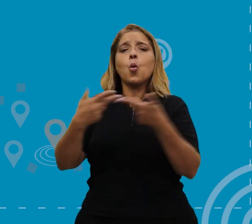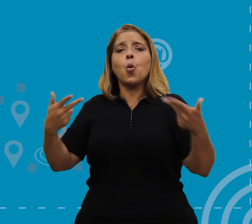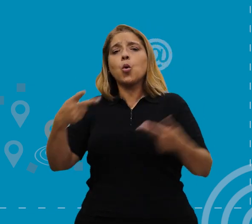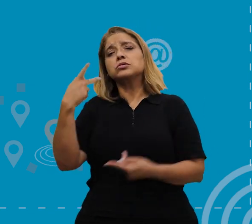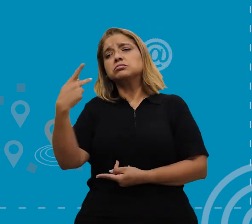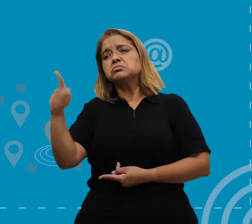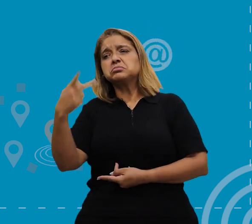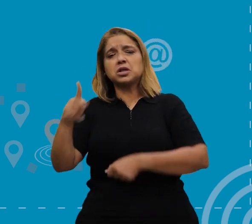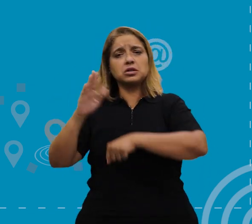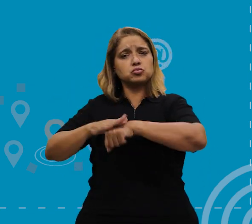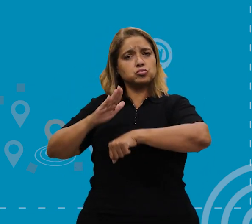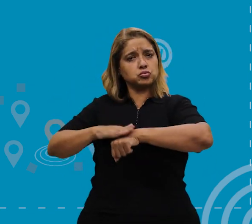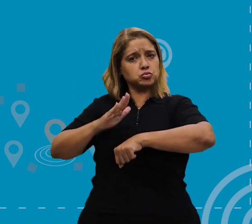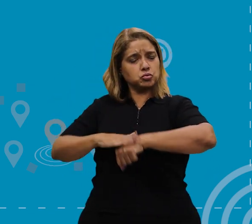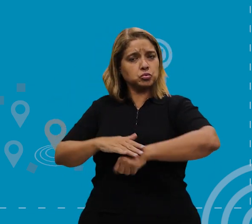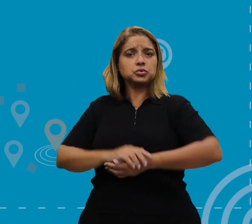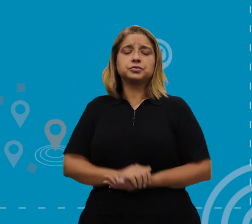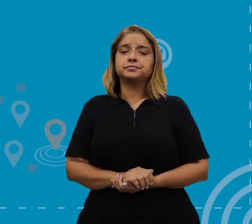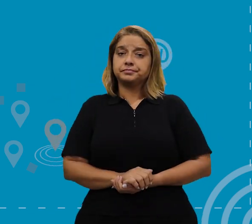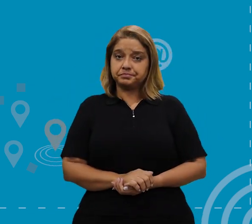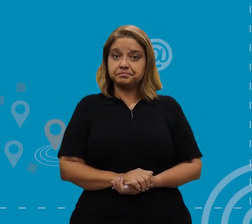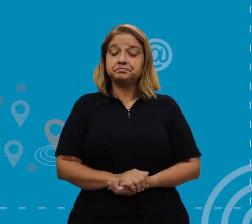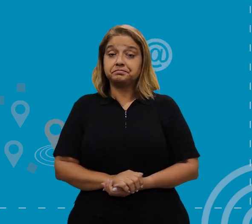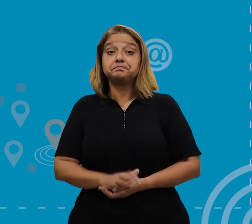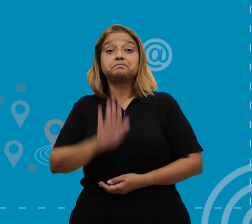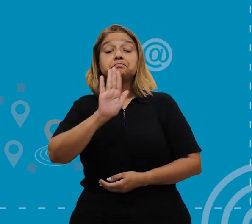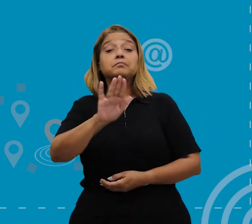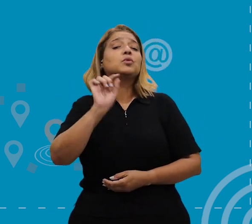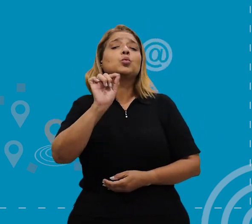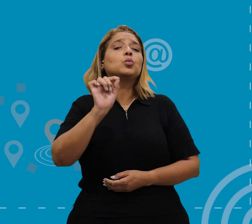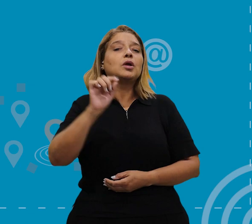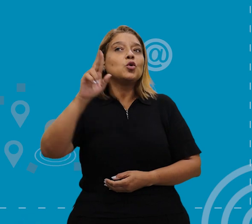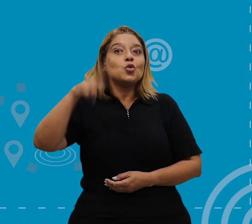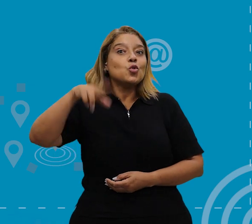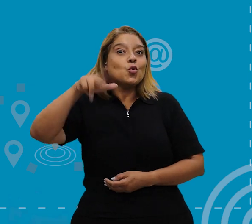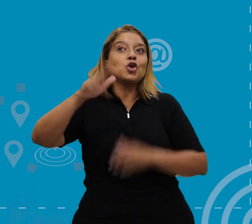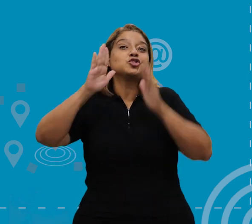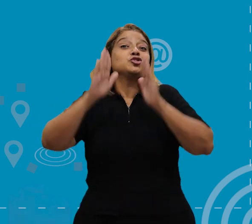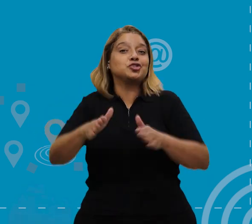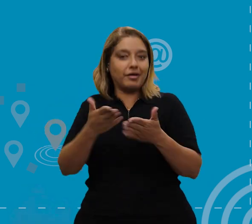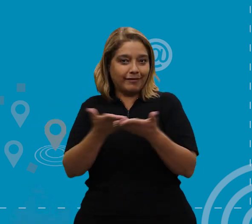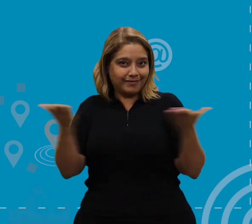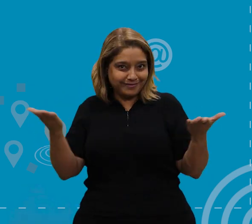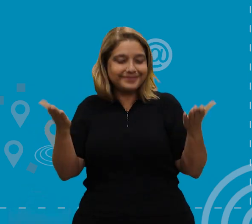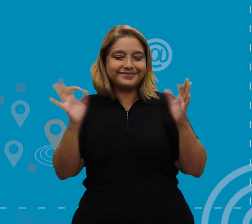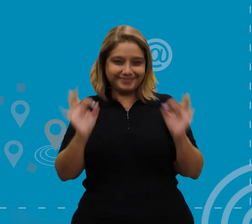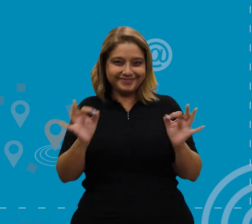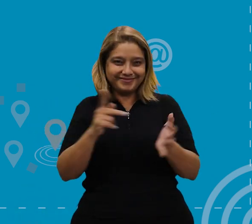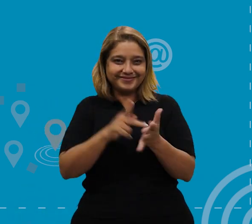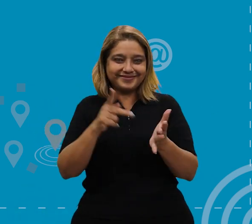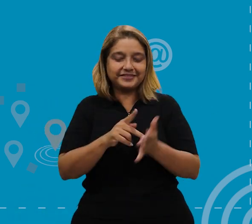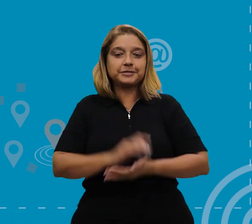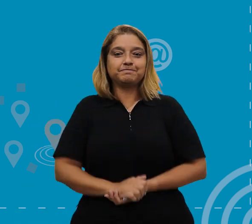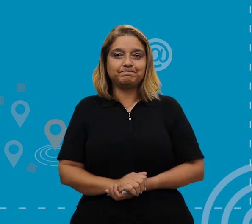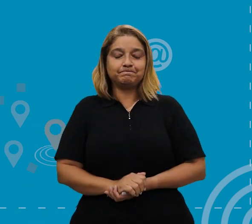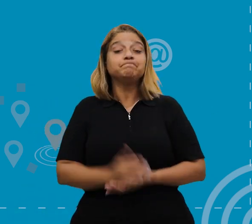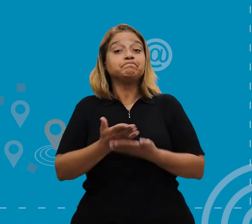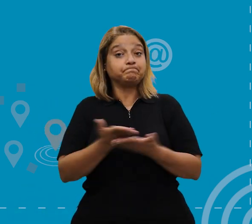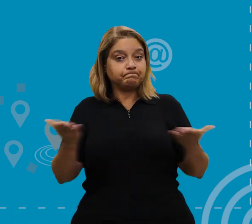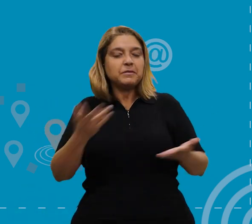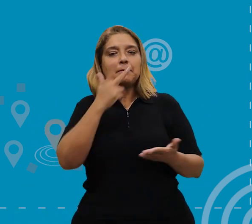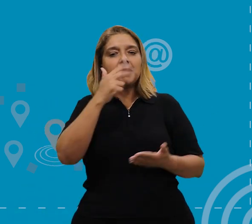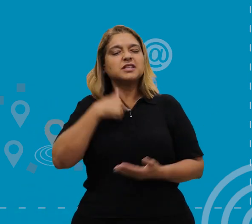determinada atitude dele? E quem nunca, não é mesmo? Situações como essas